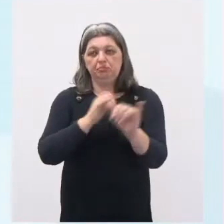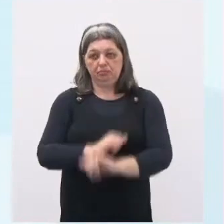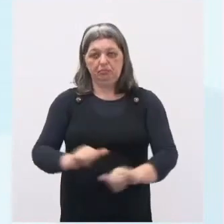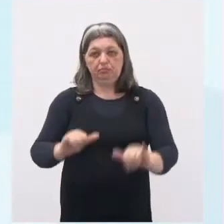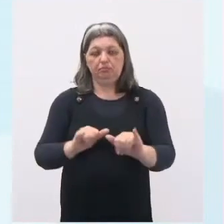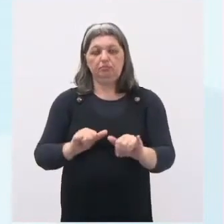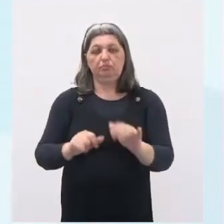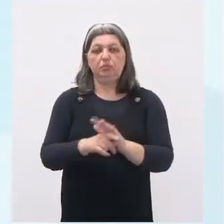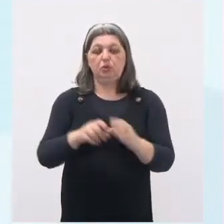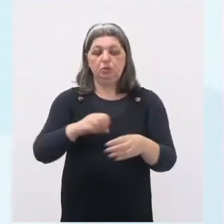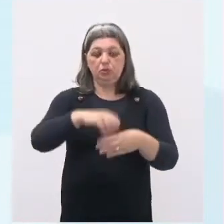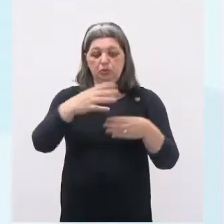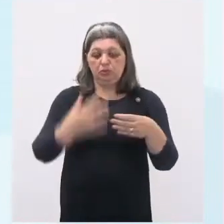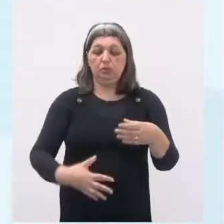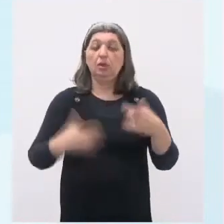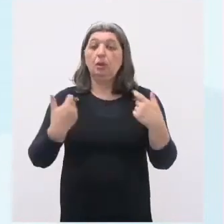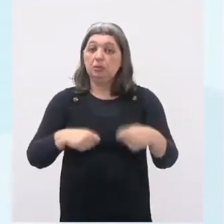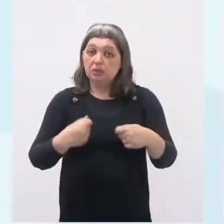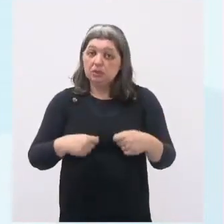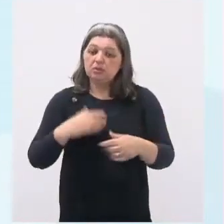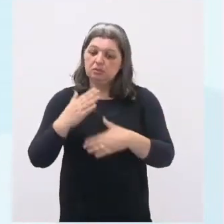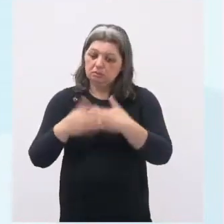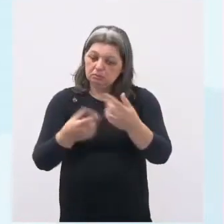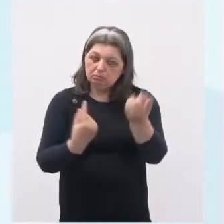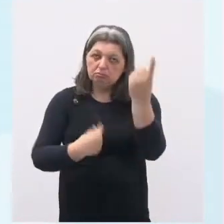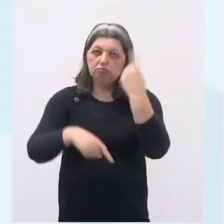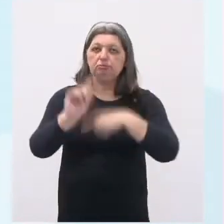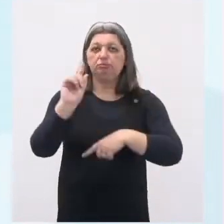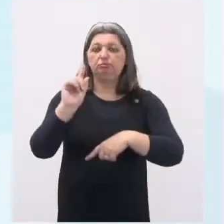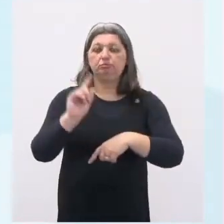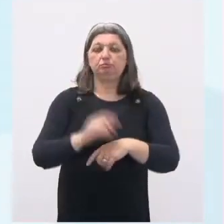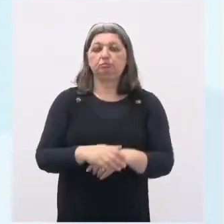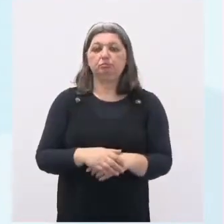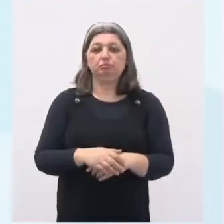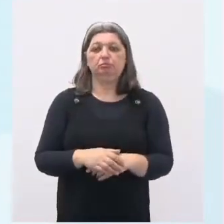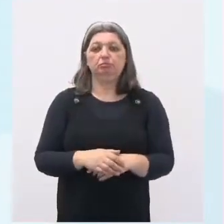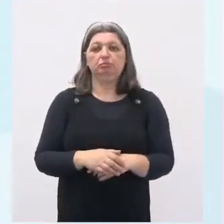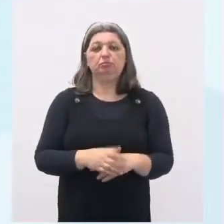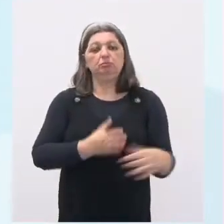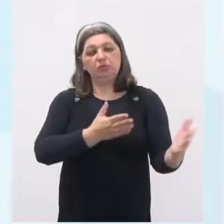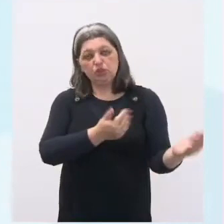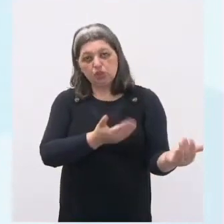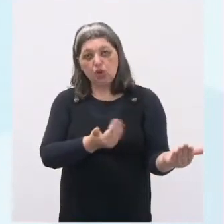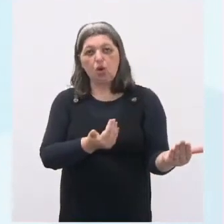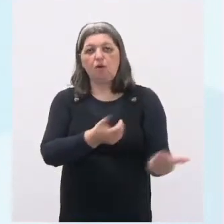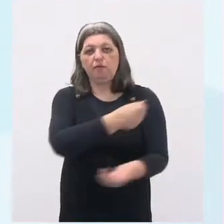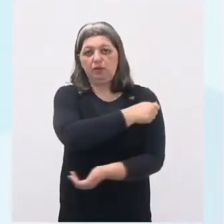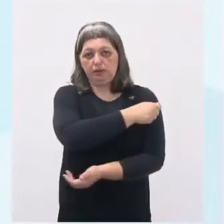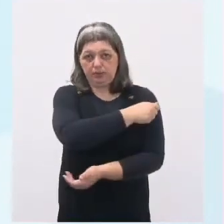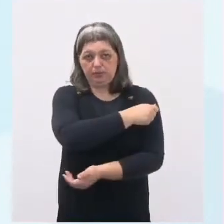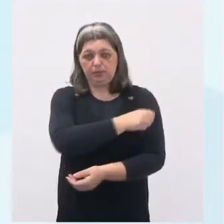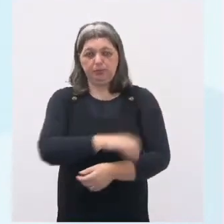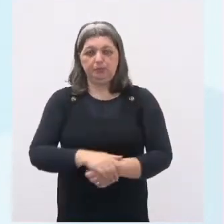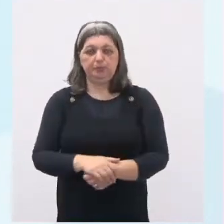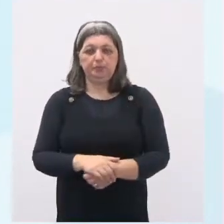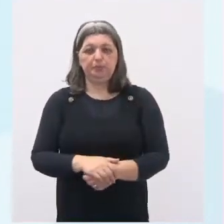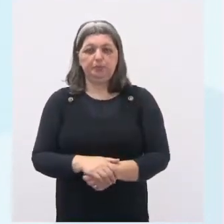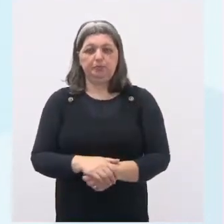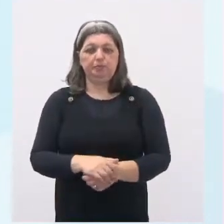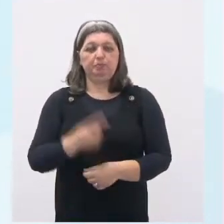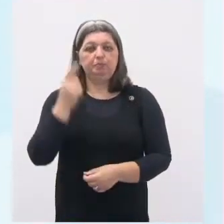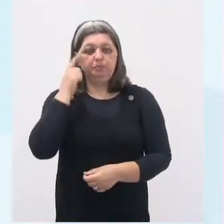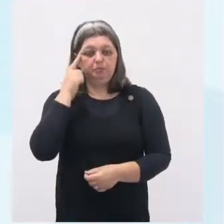desenvolvimento integral, ele tem que ir além. Ele tem que trazer para esse jovem, né, para esse estudante, transpor